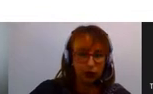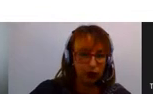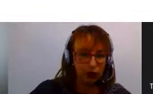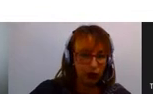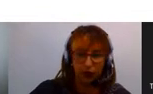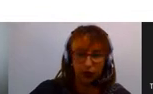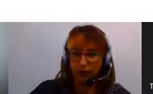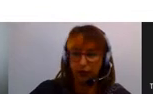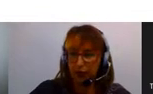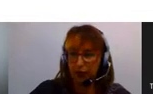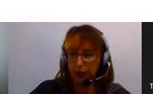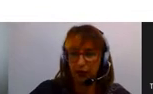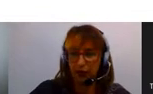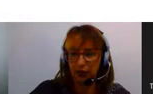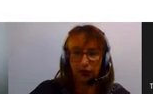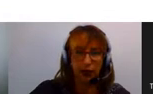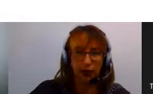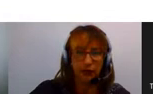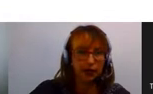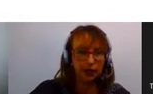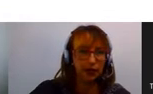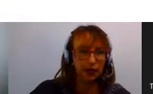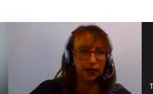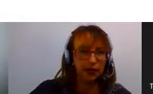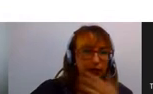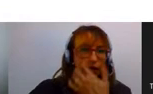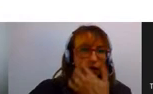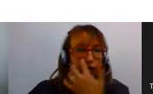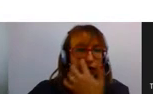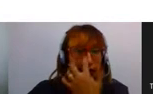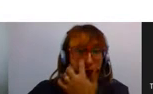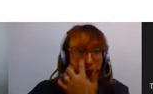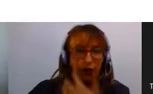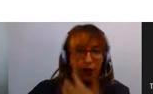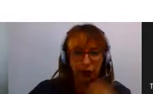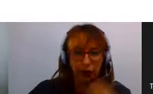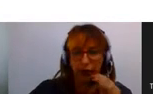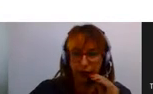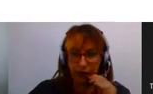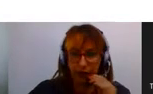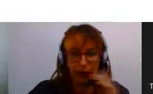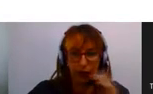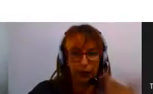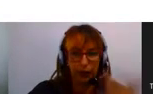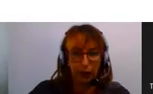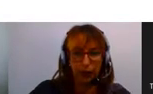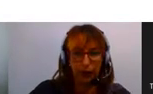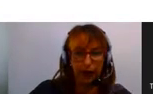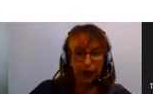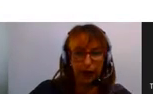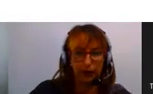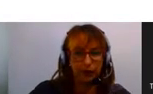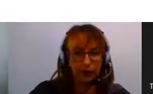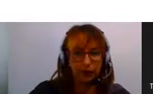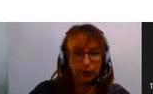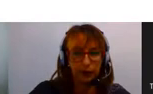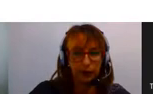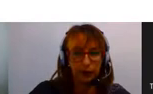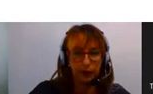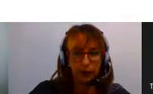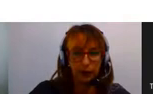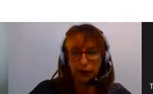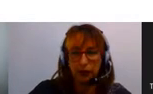eu só ver um negócio aqui, ó. Se vai. Ah, não, eu acho que ele não vai aceitar. Diego, você quer passar o vídeo da fundação? E qualquer coisa eu volto para cá. Tá,